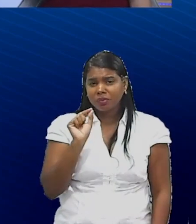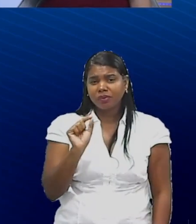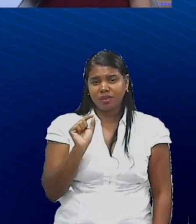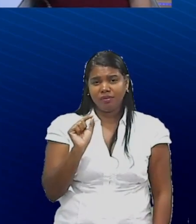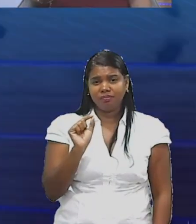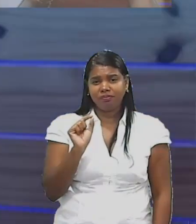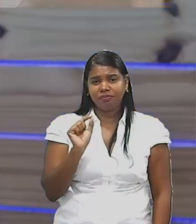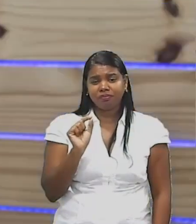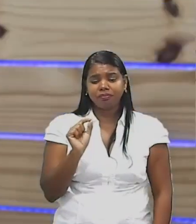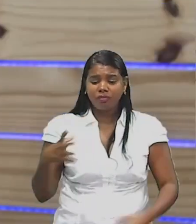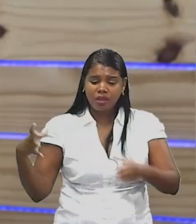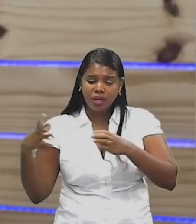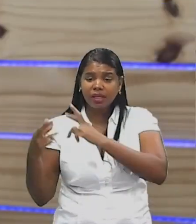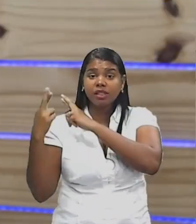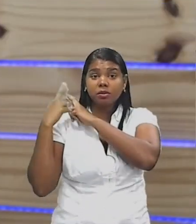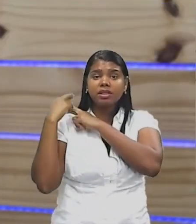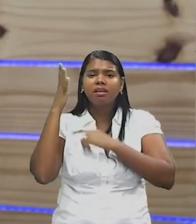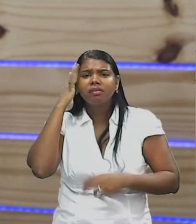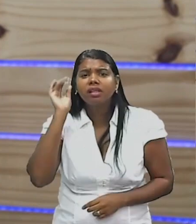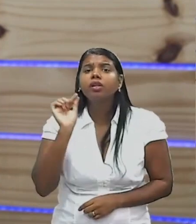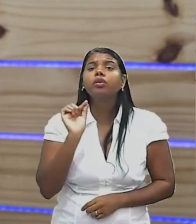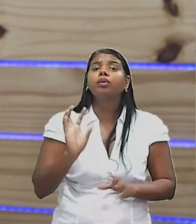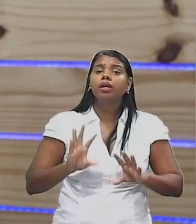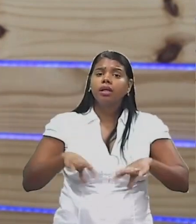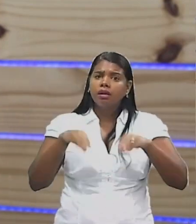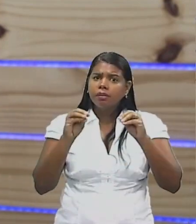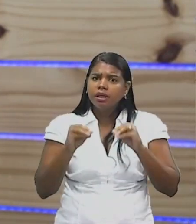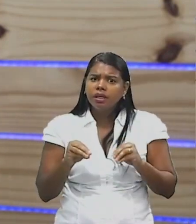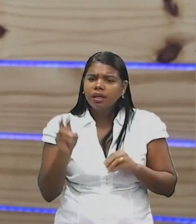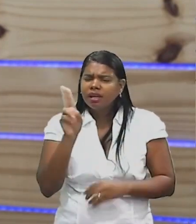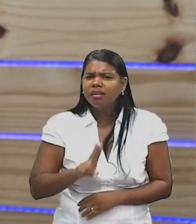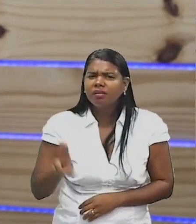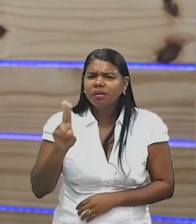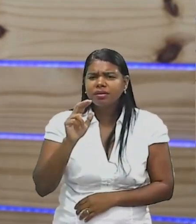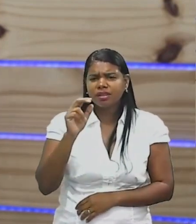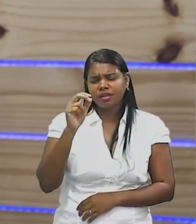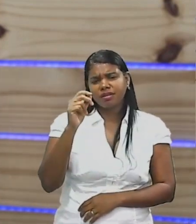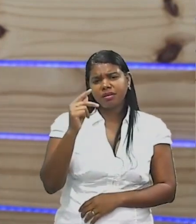Então, cabe à equipe da empresa entender o que é mais leve, é usar PVC, é usar